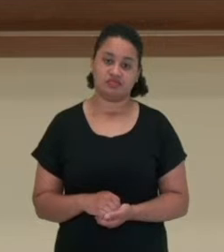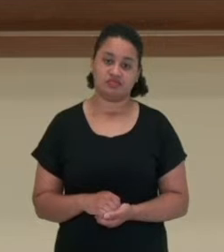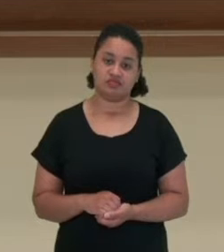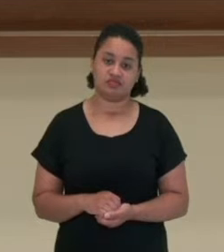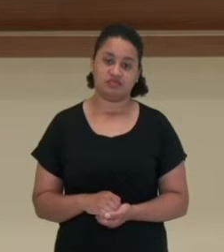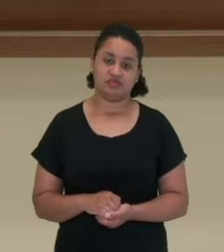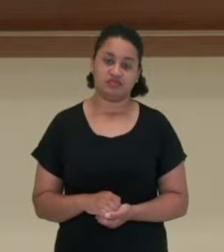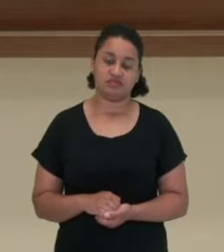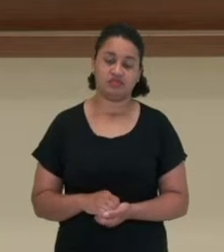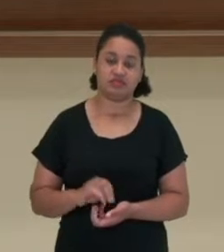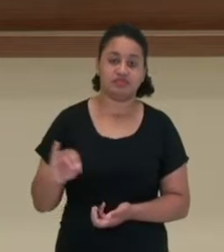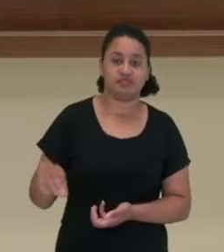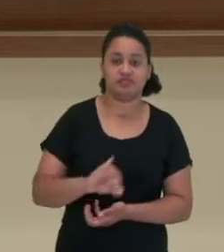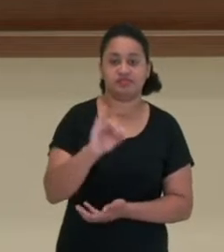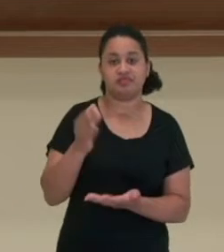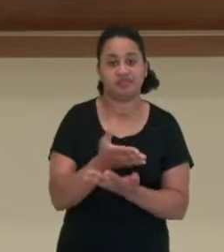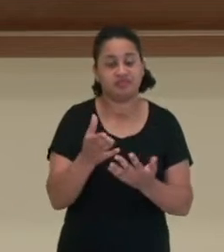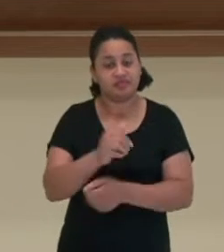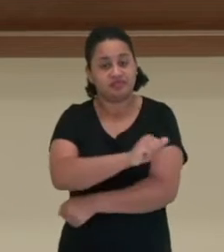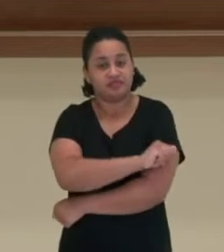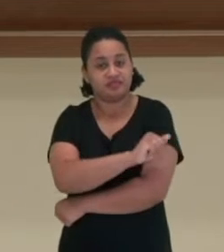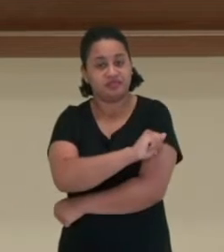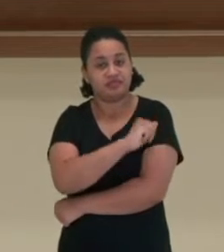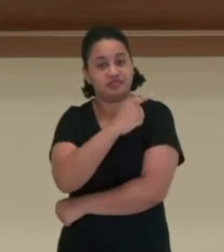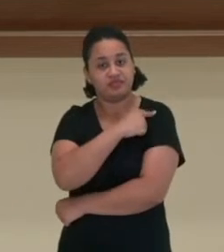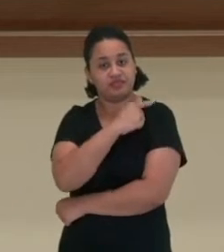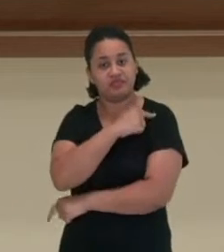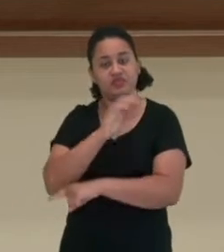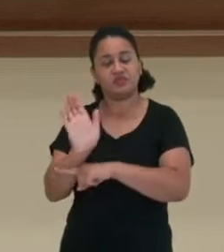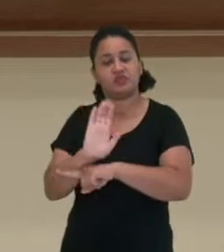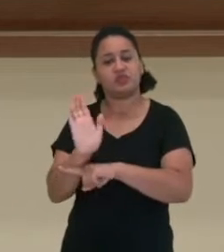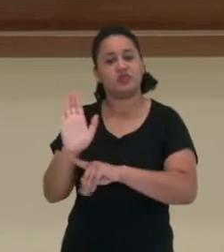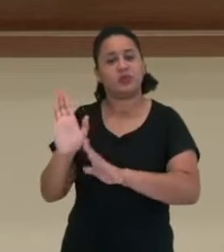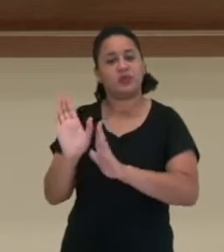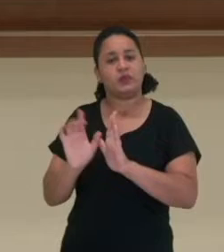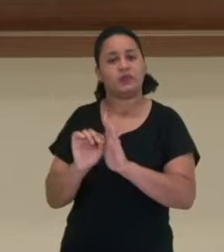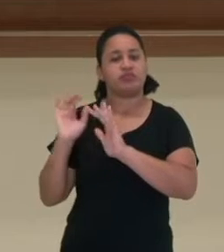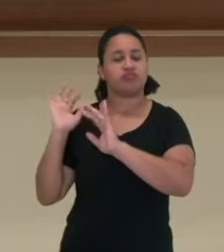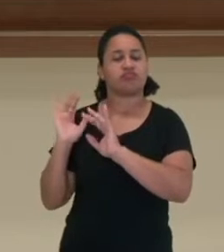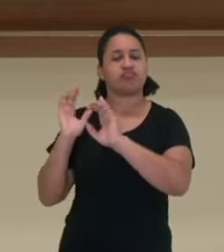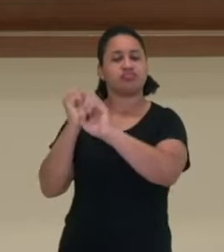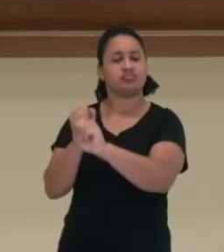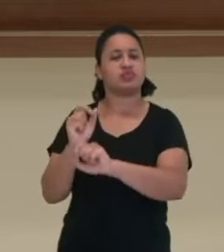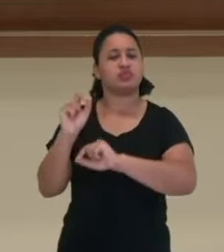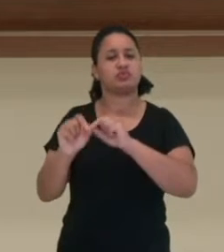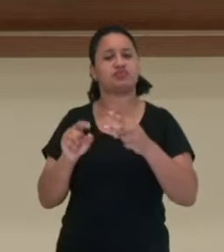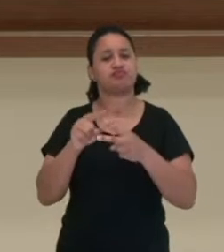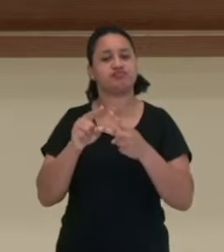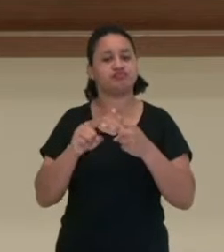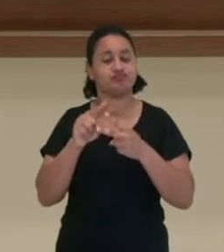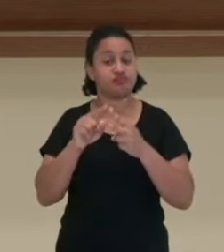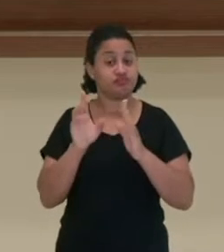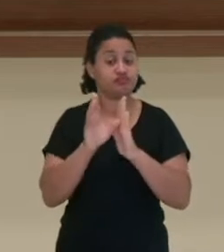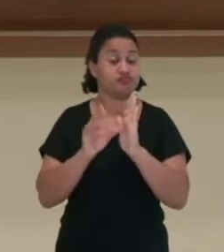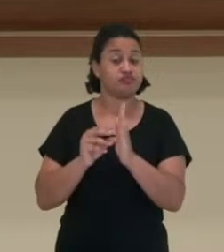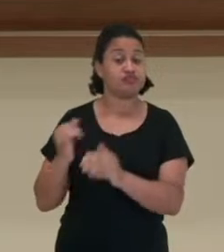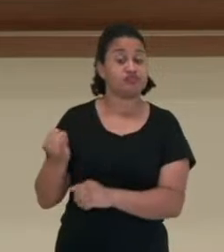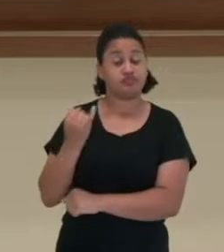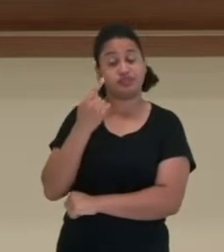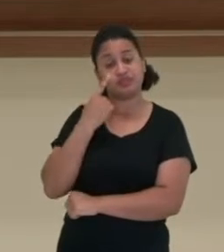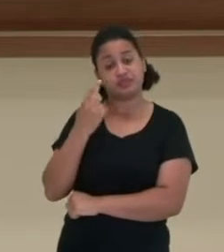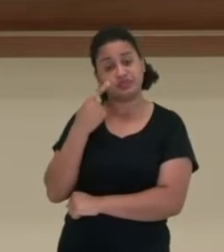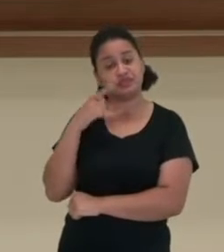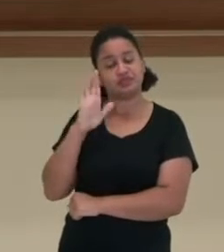Olá, estudantes da primeira série do ensino médio. Nesse vídeo a gente vai retomar dois conteúdos bem interessantes que a